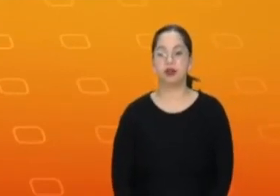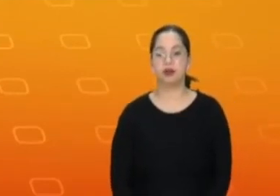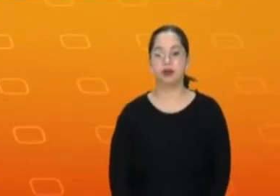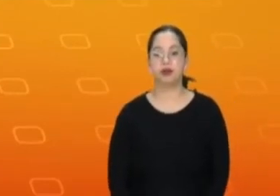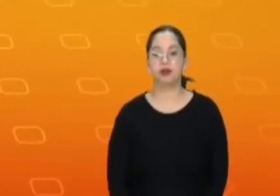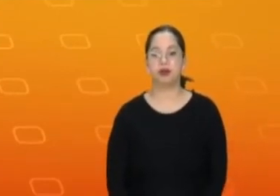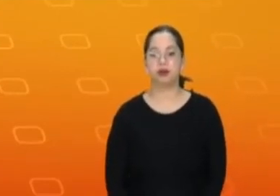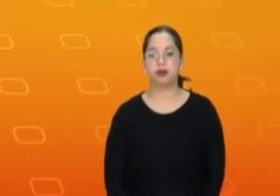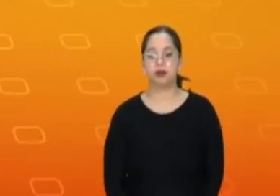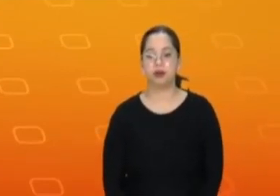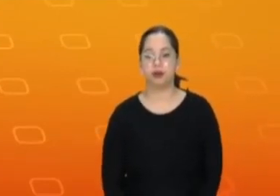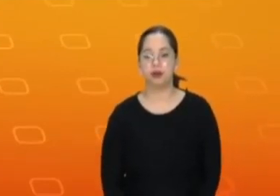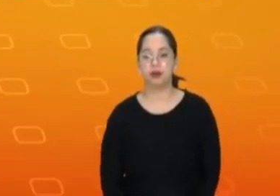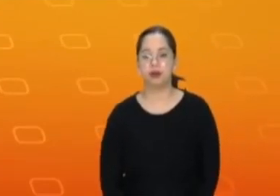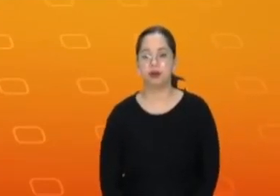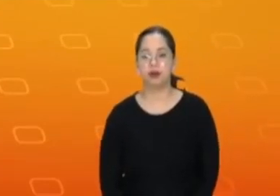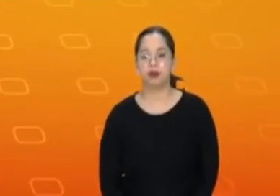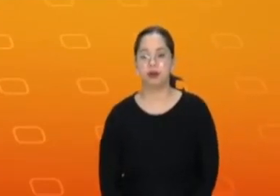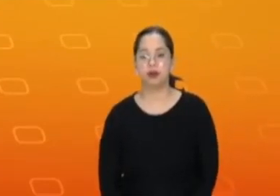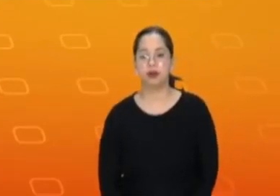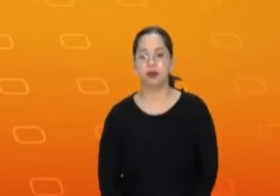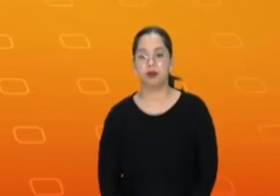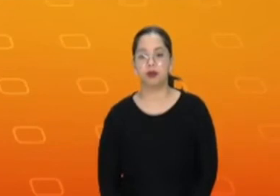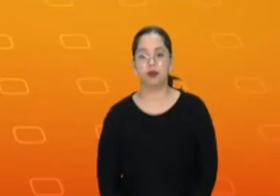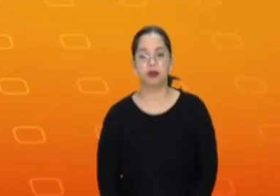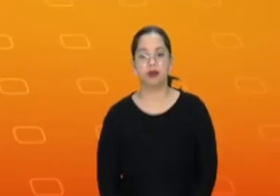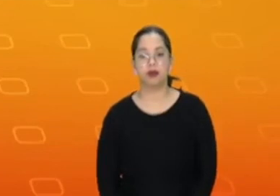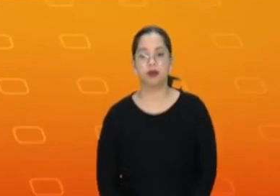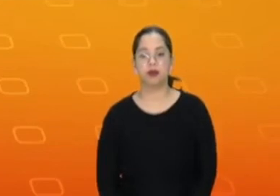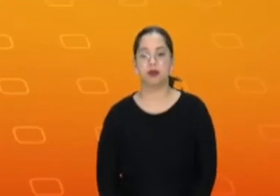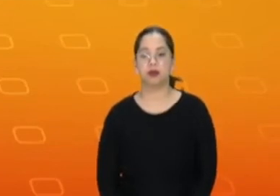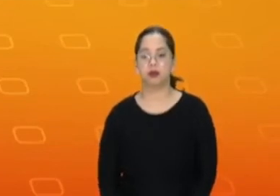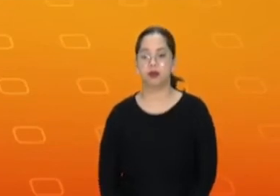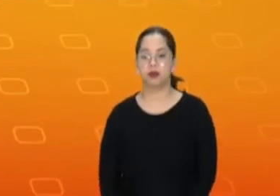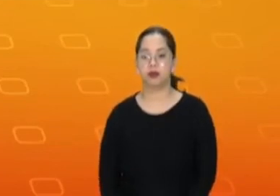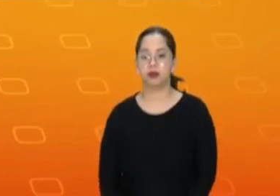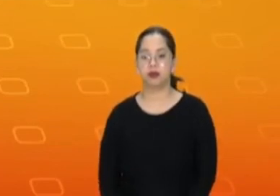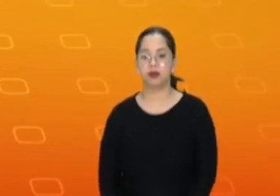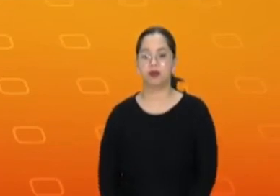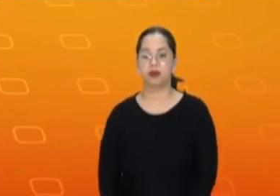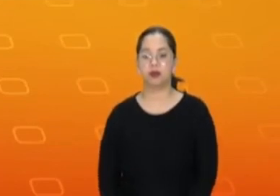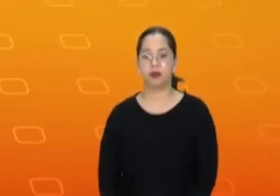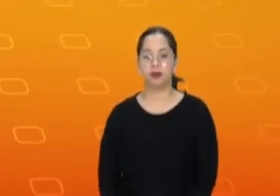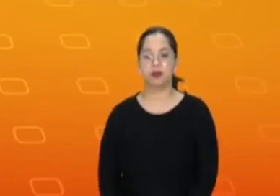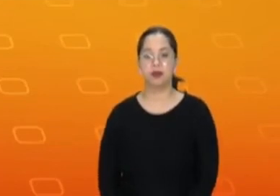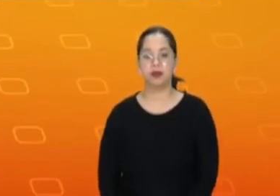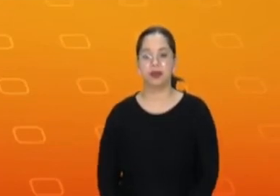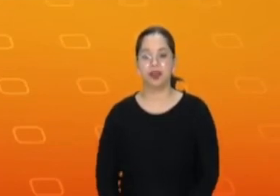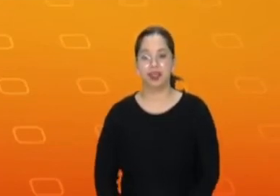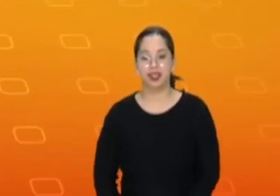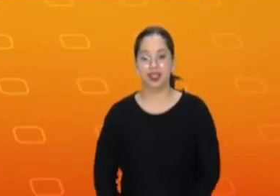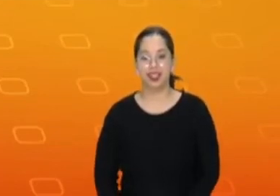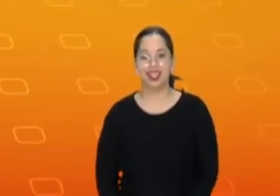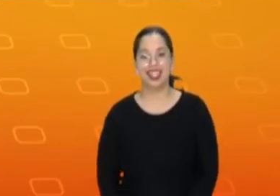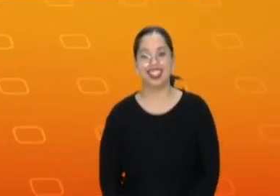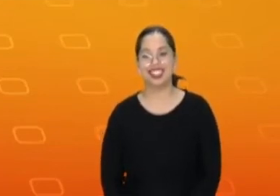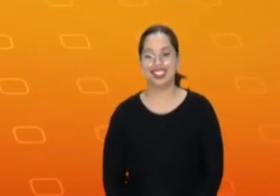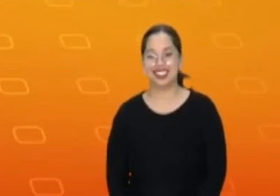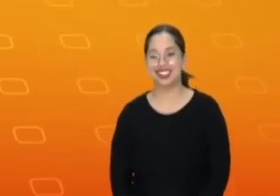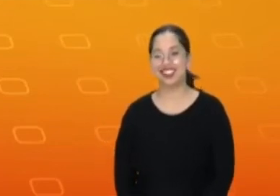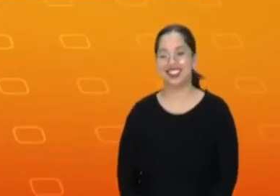Tiago, quer encerrar aqui? Algum comentário? Vamos fechando, né? Já estamos 36 minutos estourados